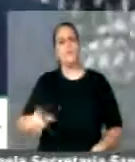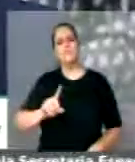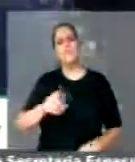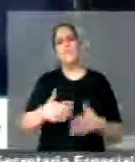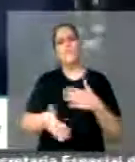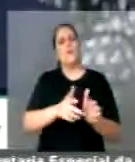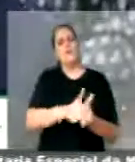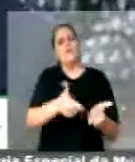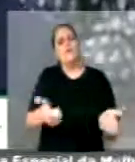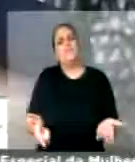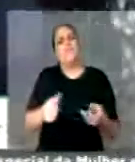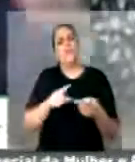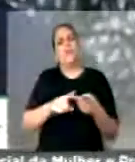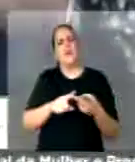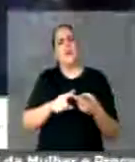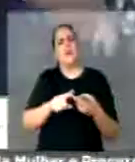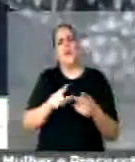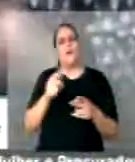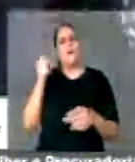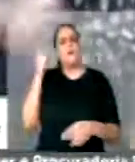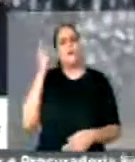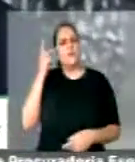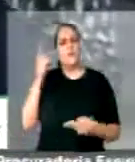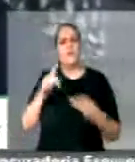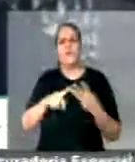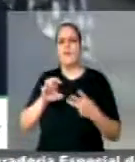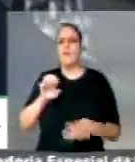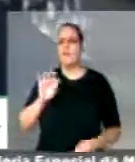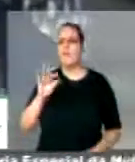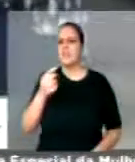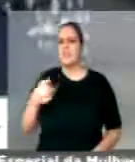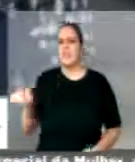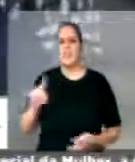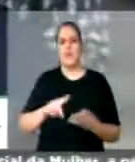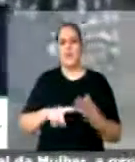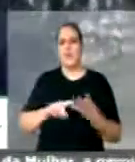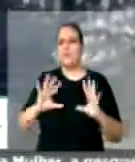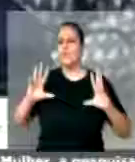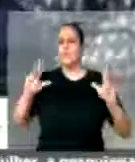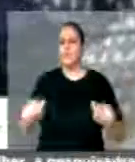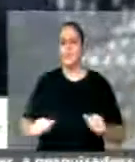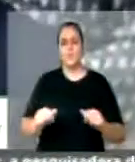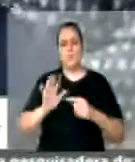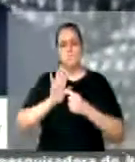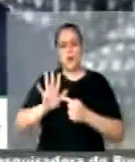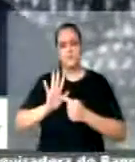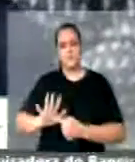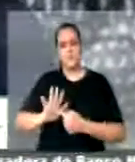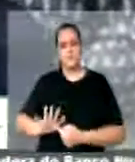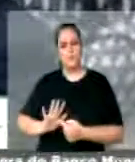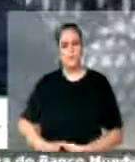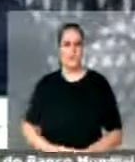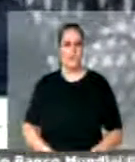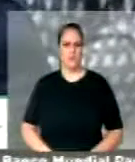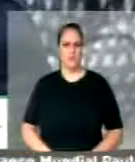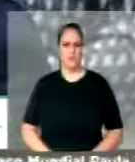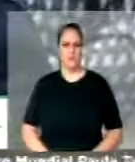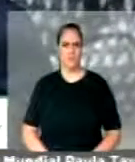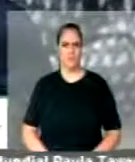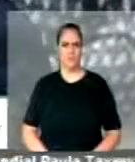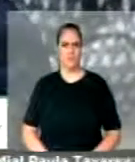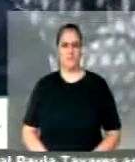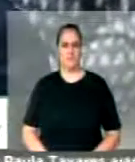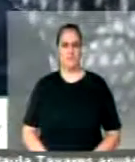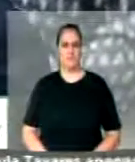São Paulo, o Estadão, todas as análises mostram. Não são mais as 2 horas que a atual legislação permite de hora